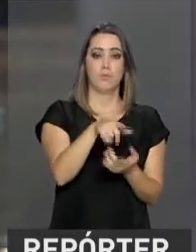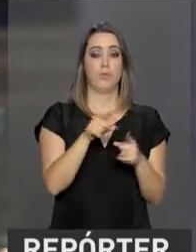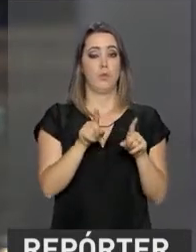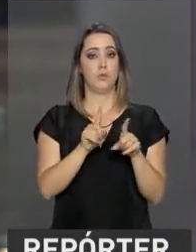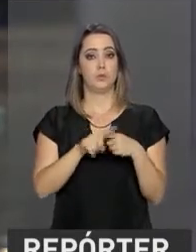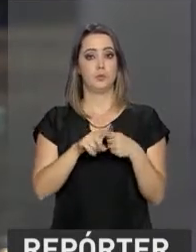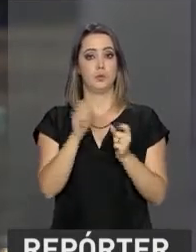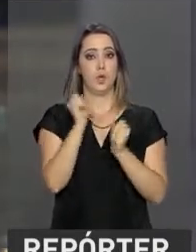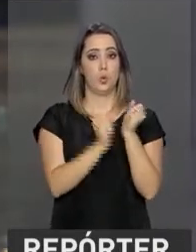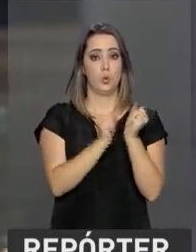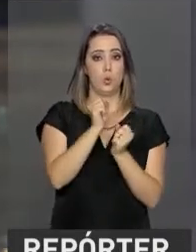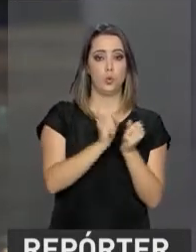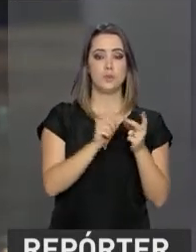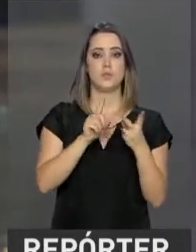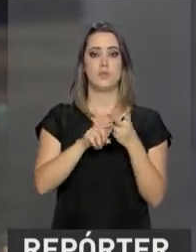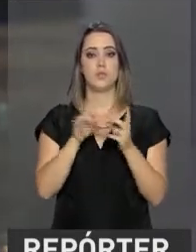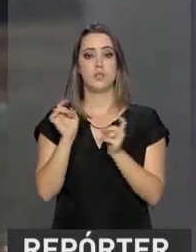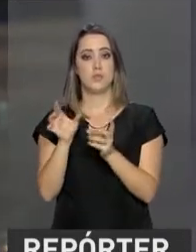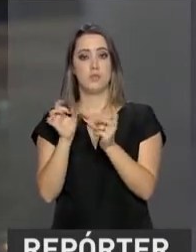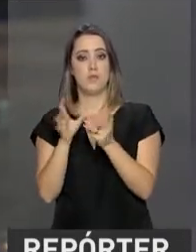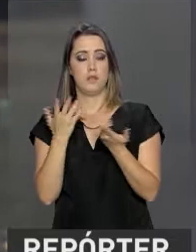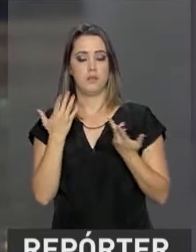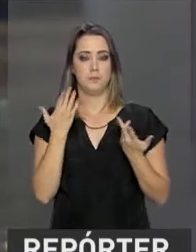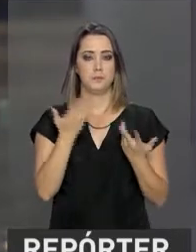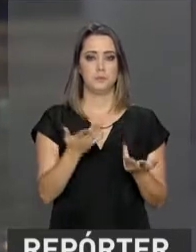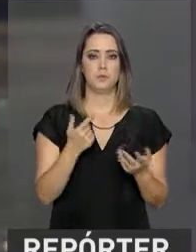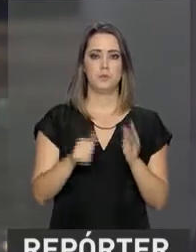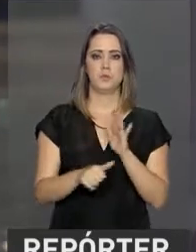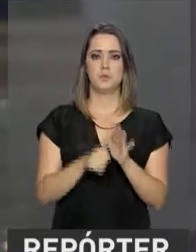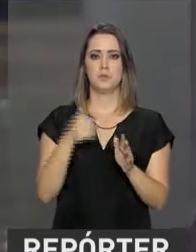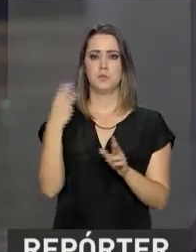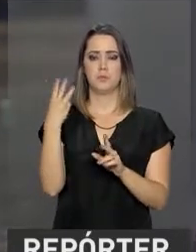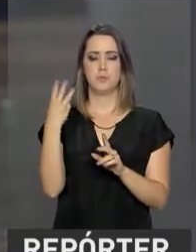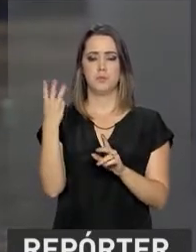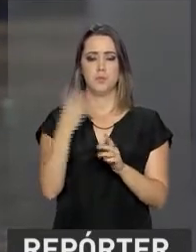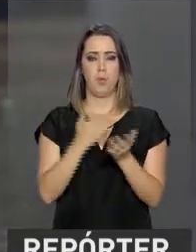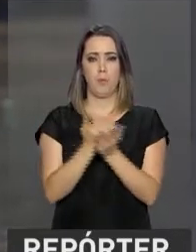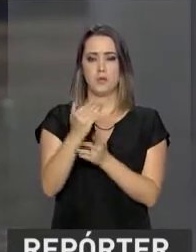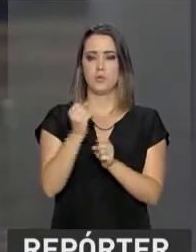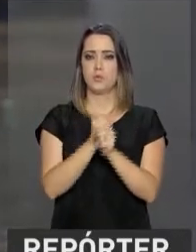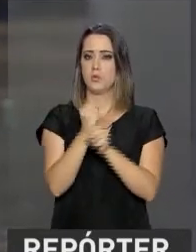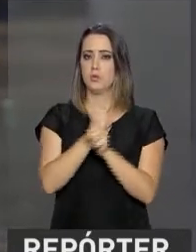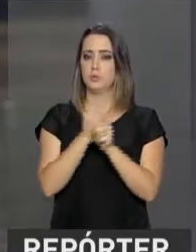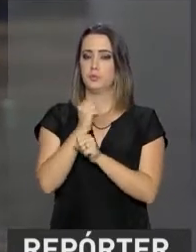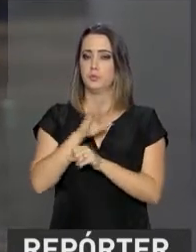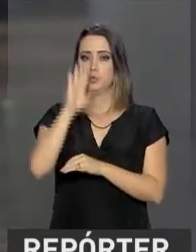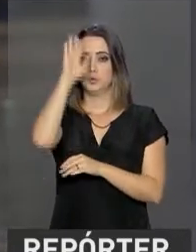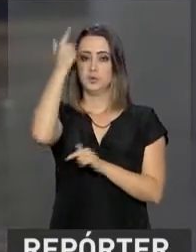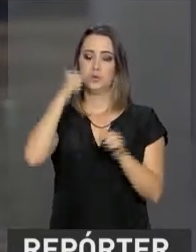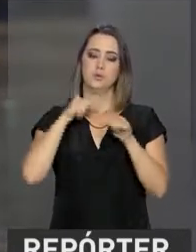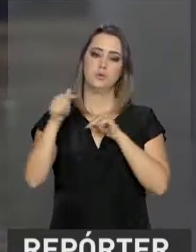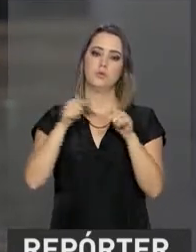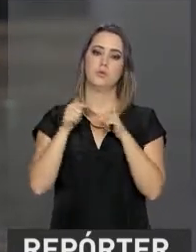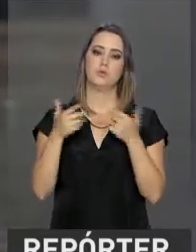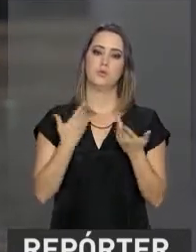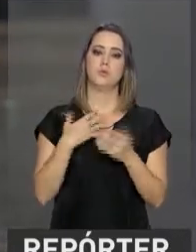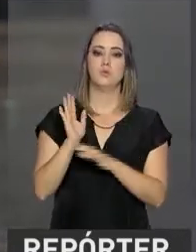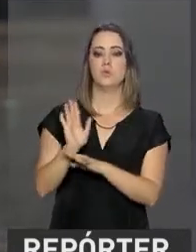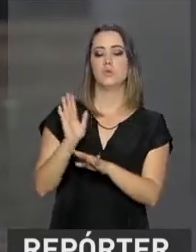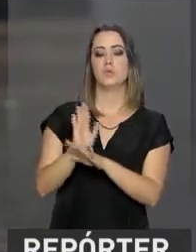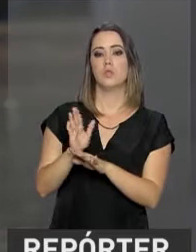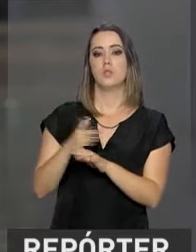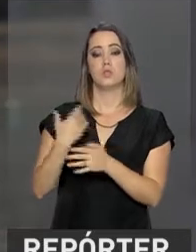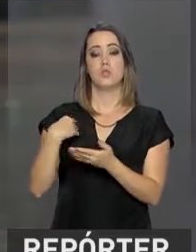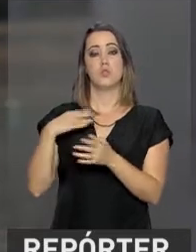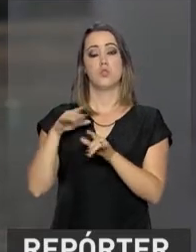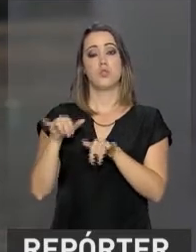da transformação e do comércio nesse primeiro trimestre do ano e aí as principais funções por onde a auxiliar de